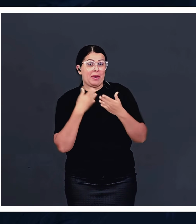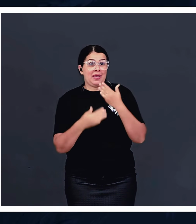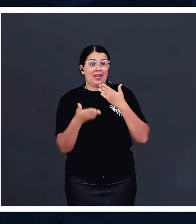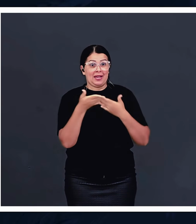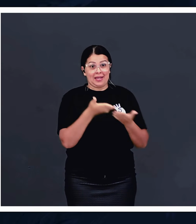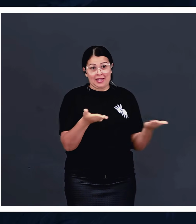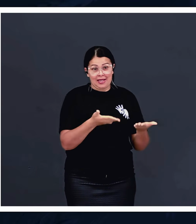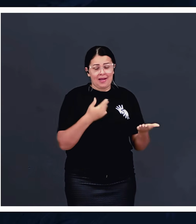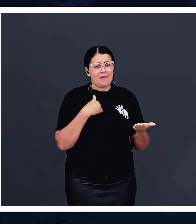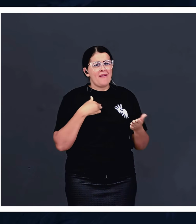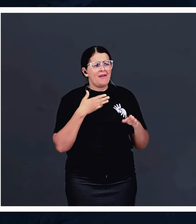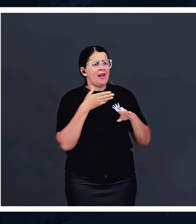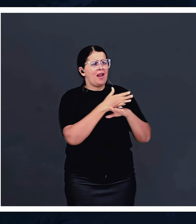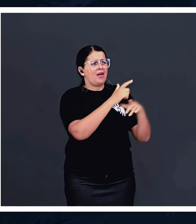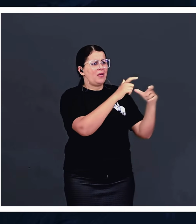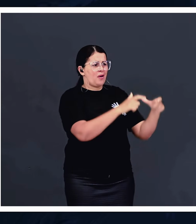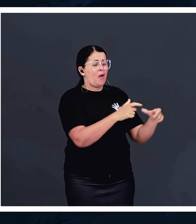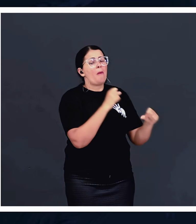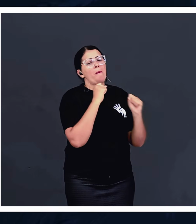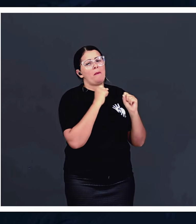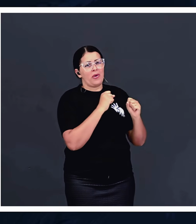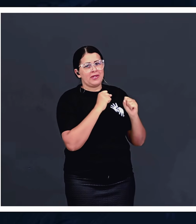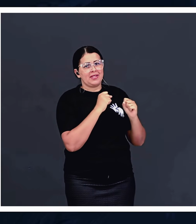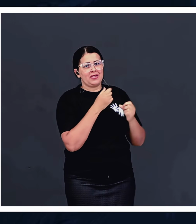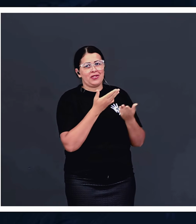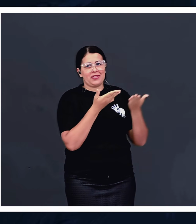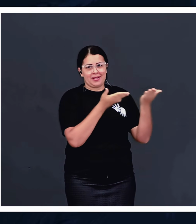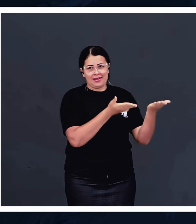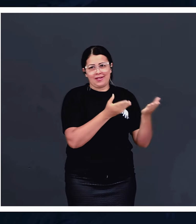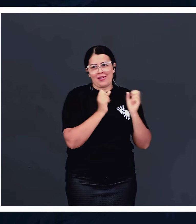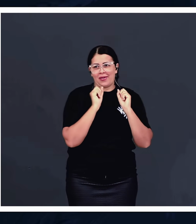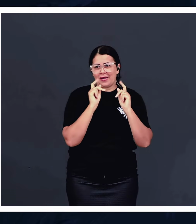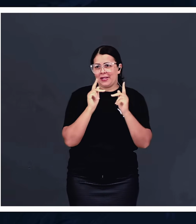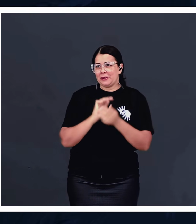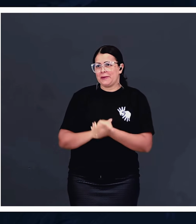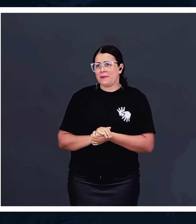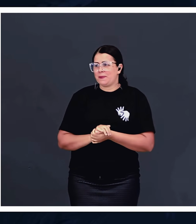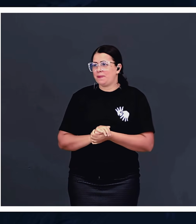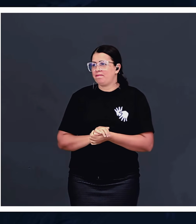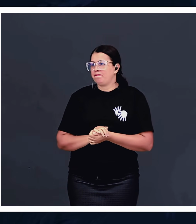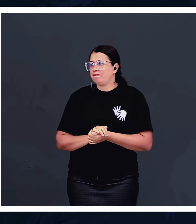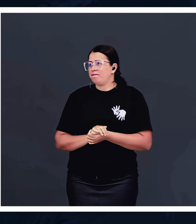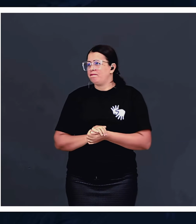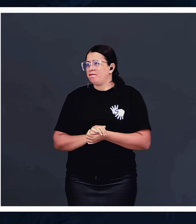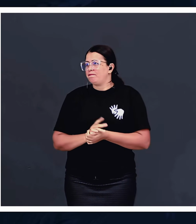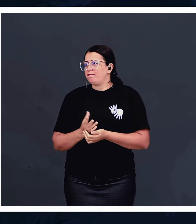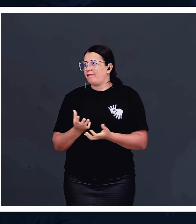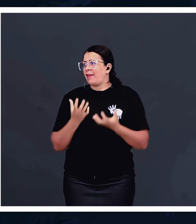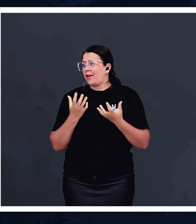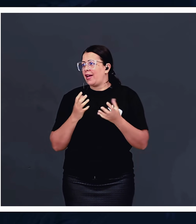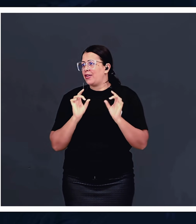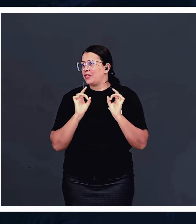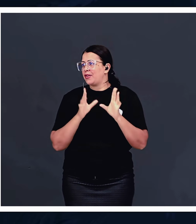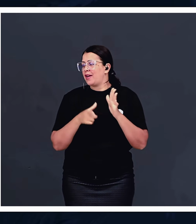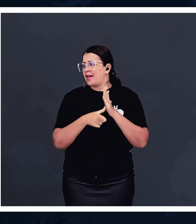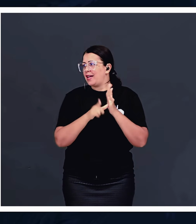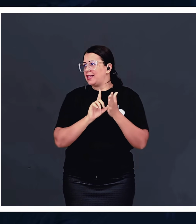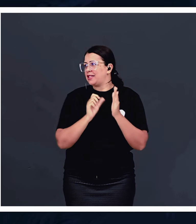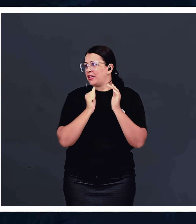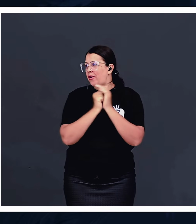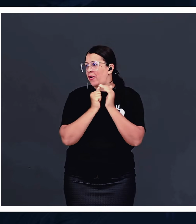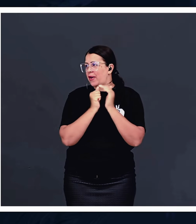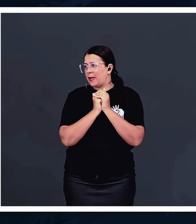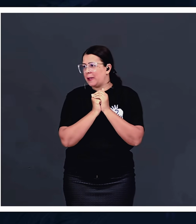Bom, dá uma passadinha lá, pode ser que esteja aqui, tá bom? Bom, eu quero só, antes de